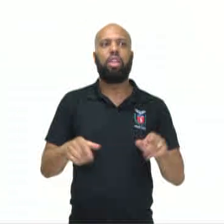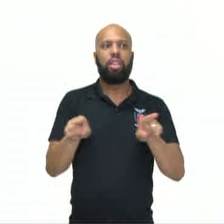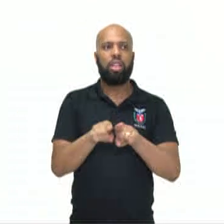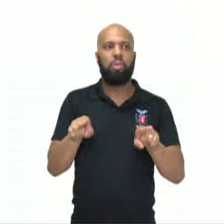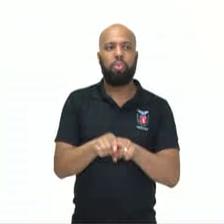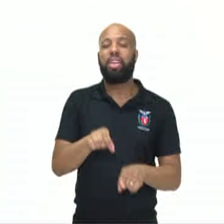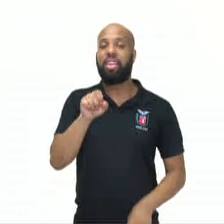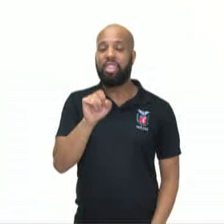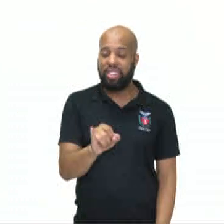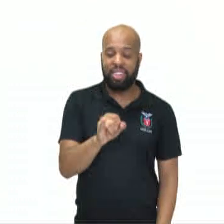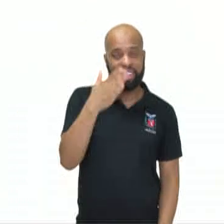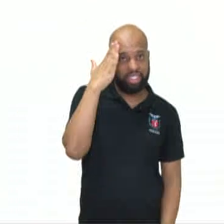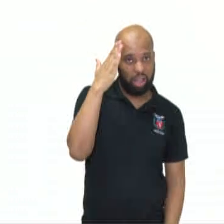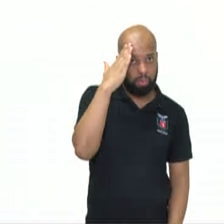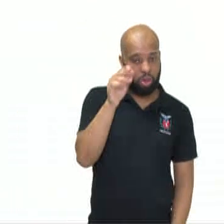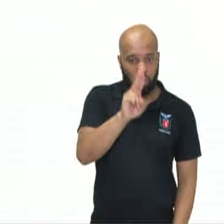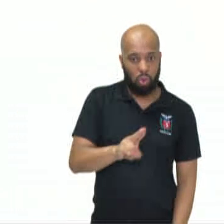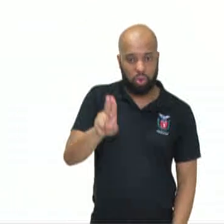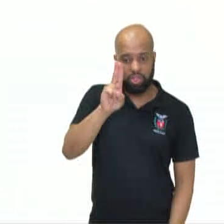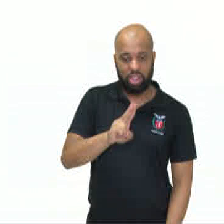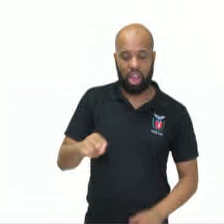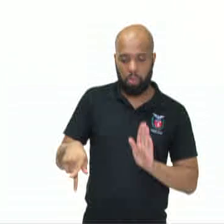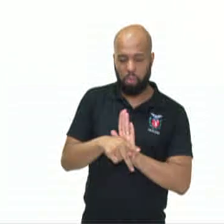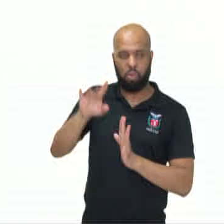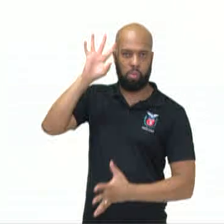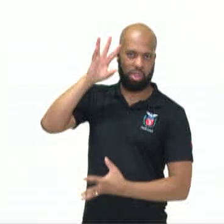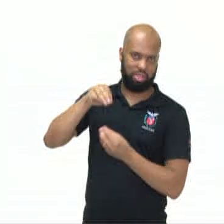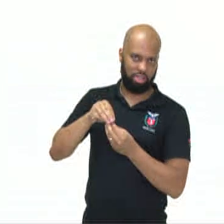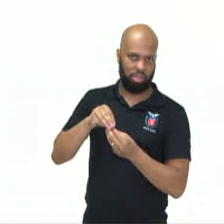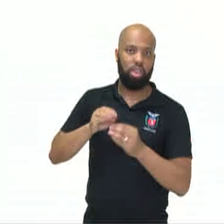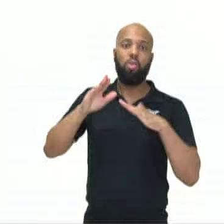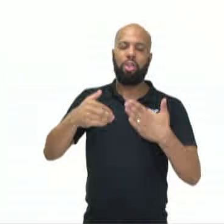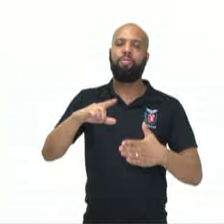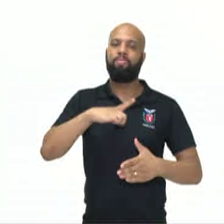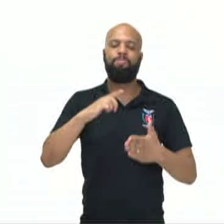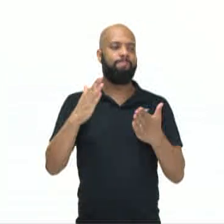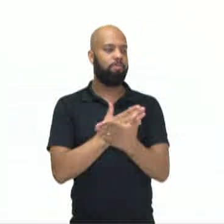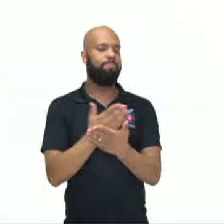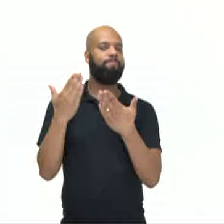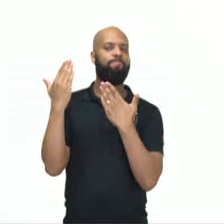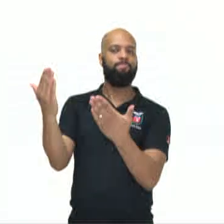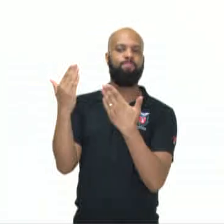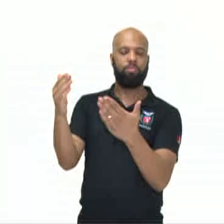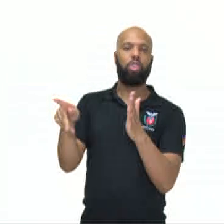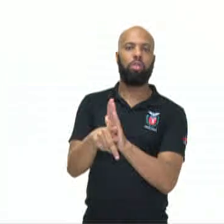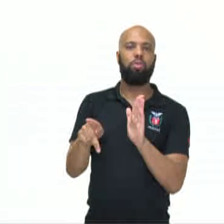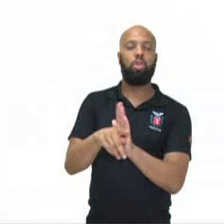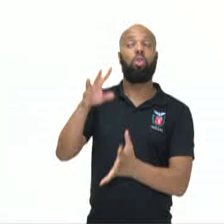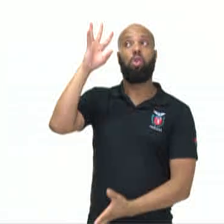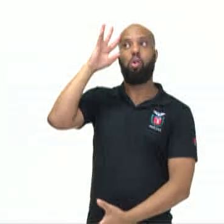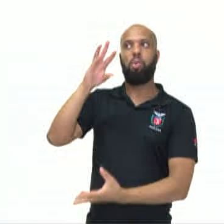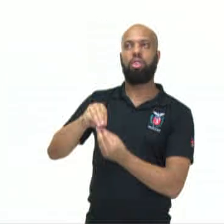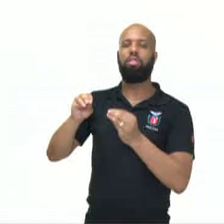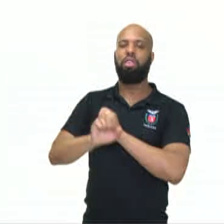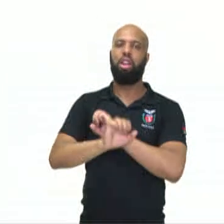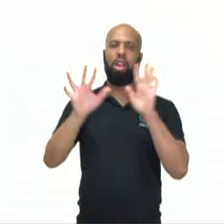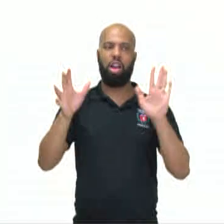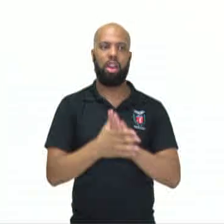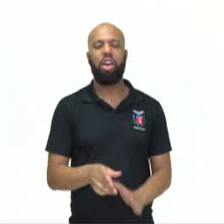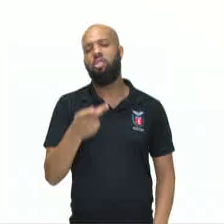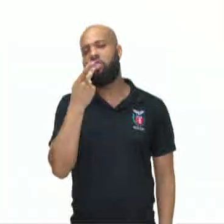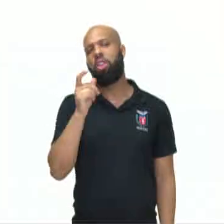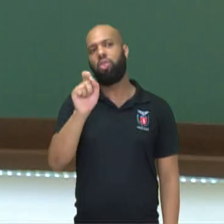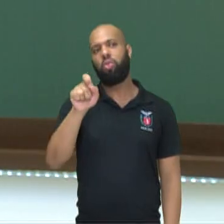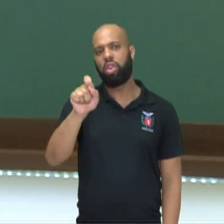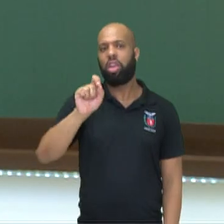ouse fazer uso de teu próprio entendimento. Eis o lema do esclarecimento. Então, ele está falando